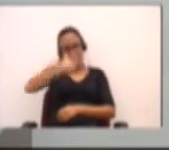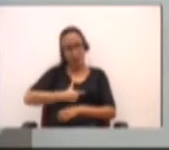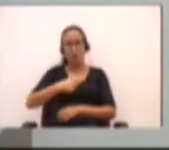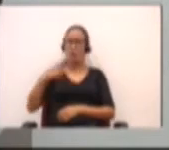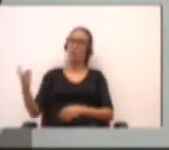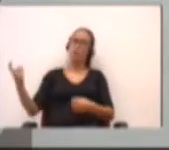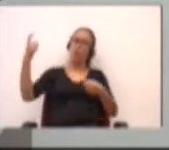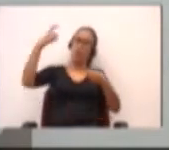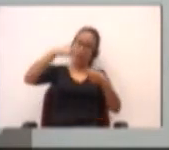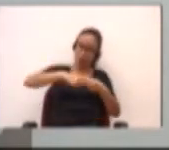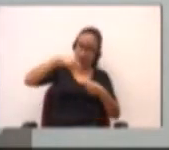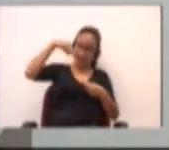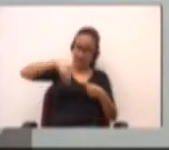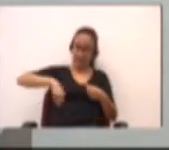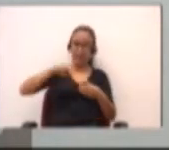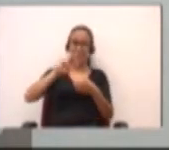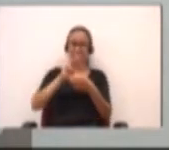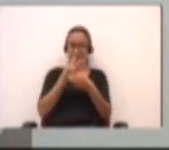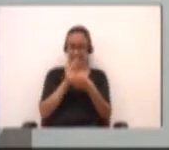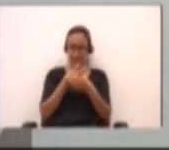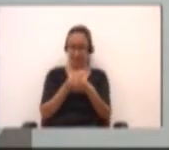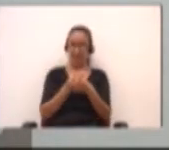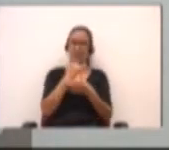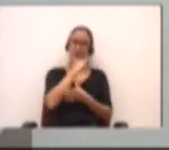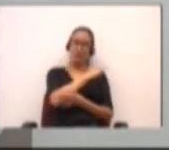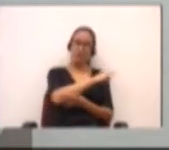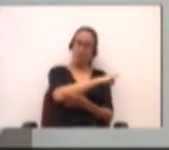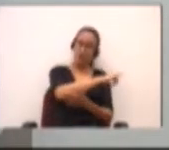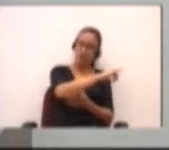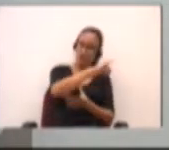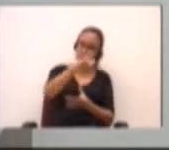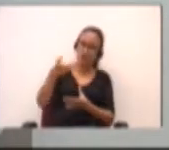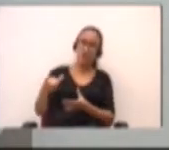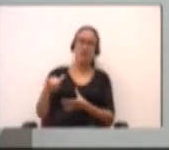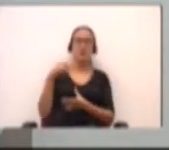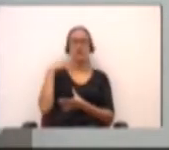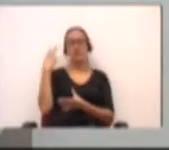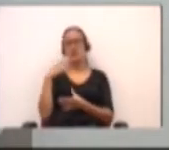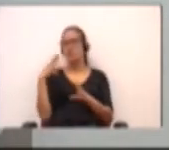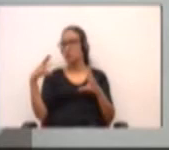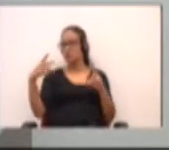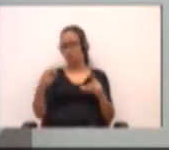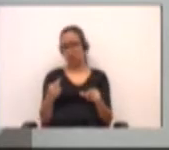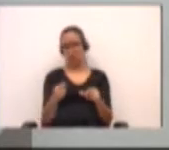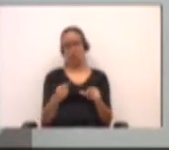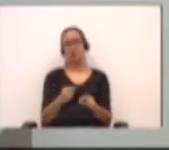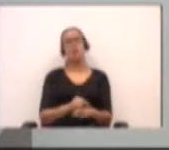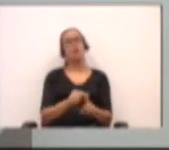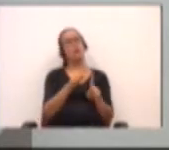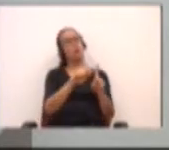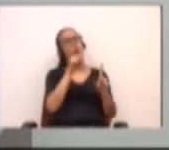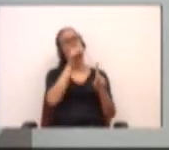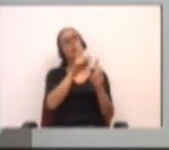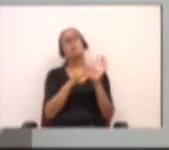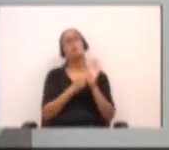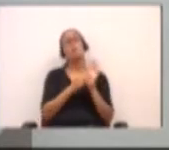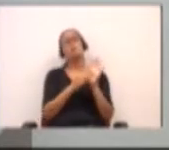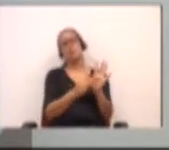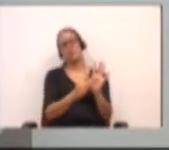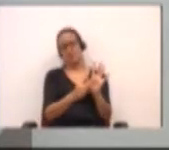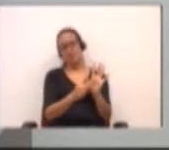darei dando, ou os vereadores que são capacitados para estar dando essa informação, o nosso objetivo. Nós não podemos